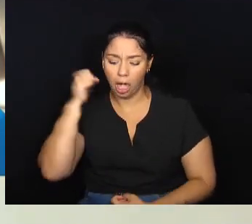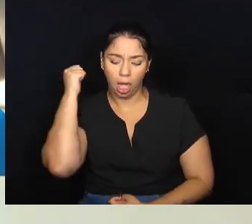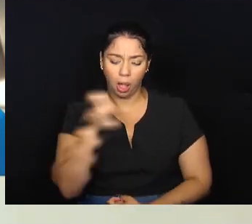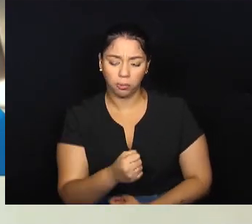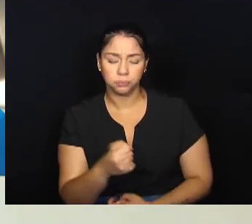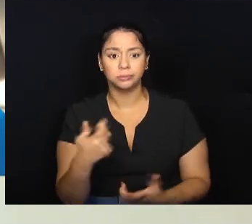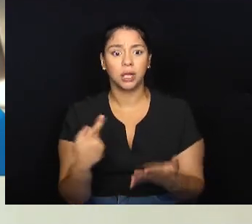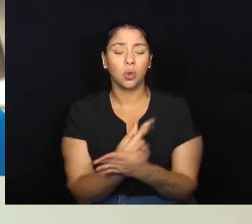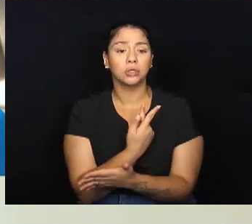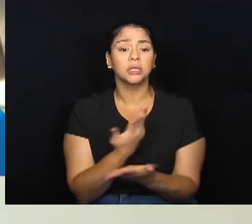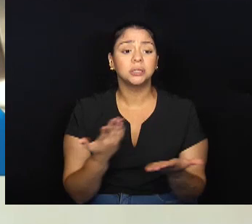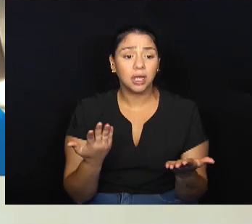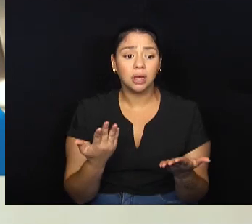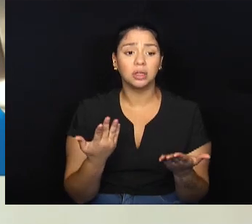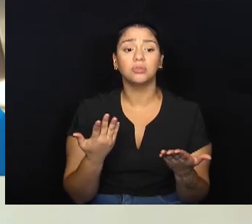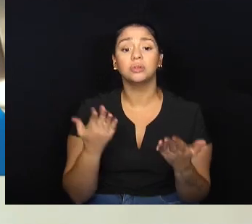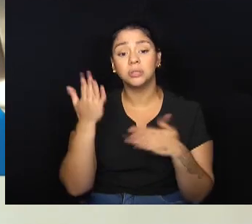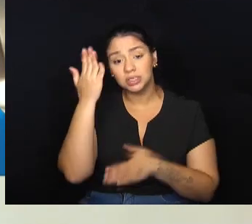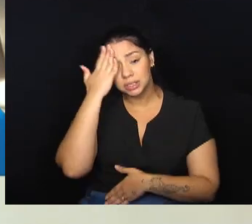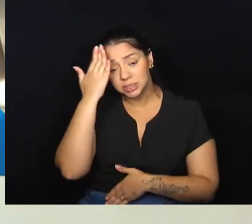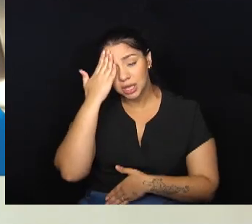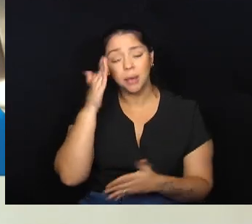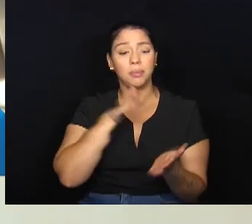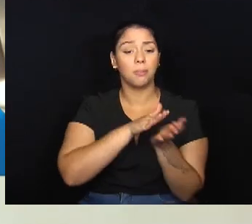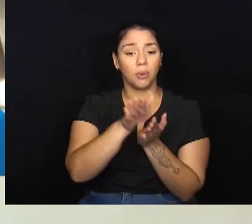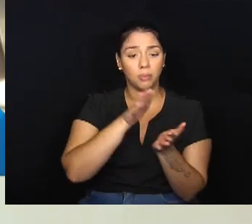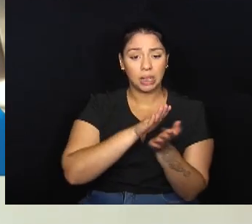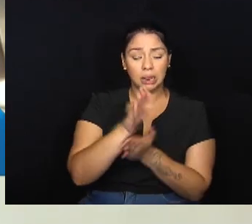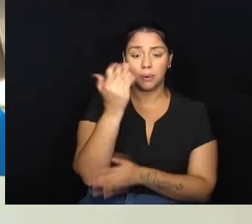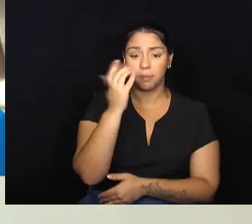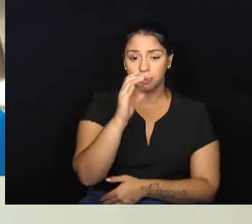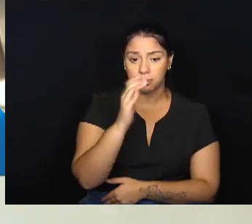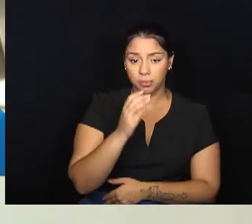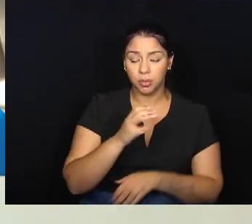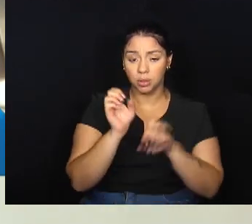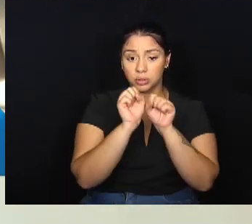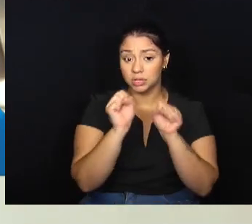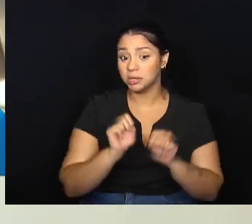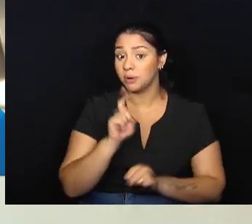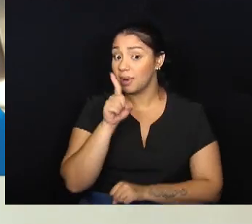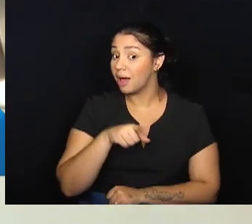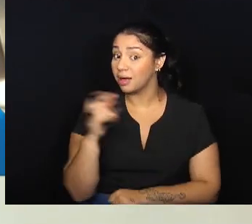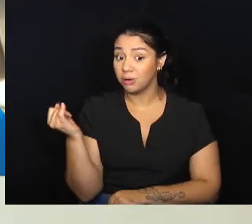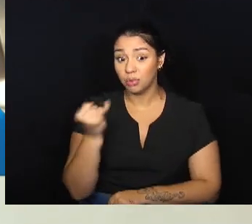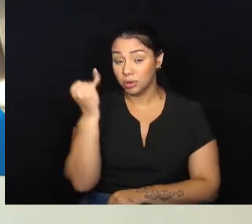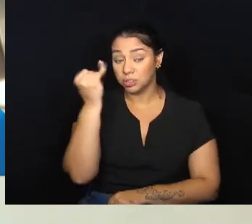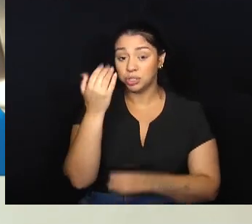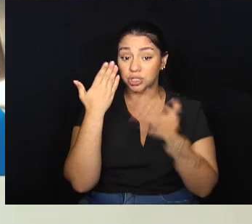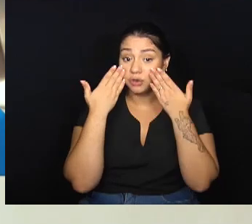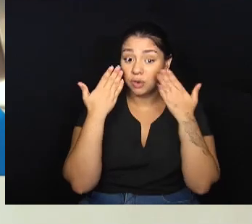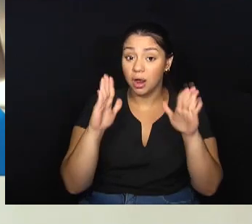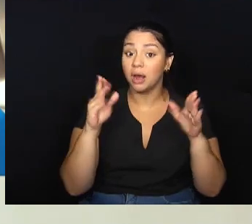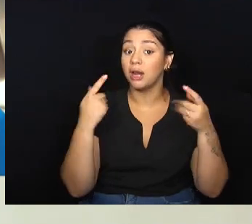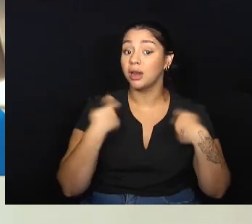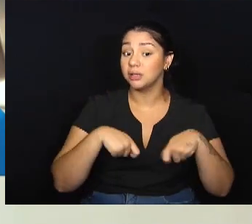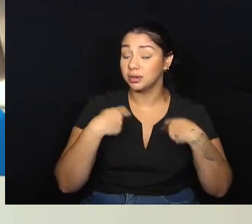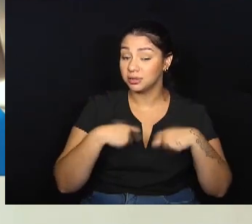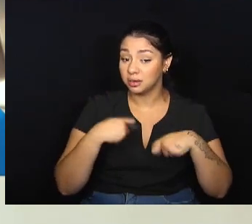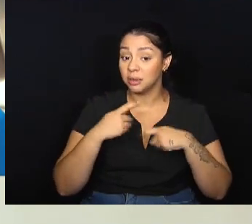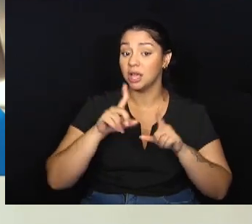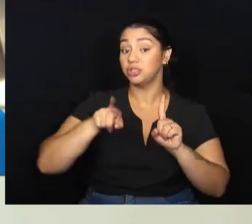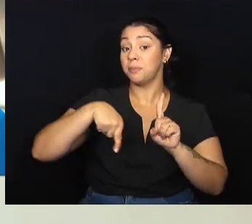feminicídios acontecendo, e a gente sabe que, assim, essa publicação, essa sistematização é fundamental porque expõe